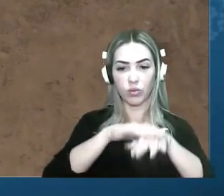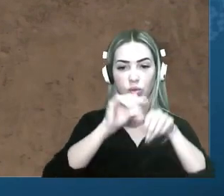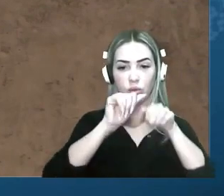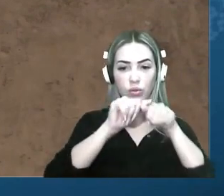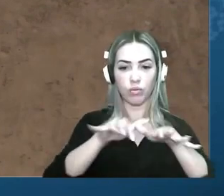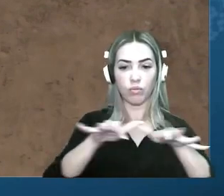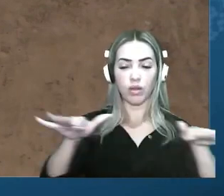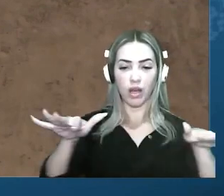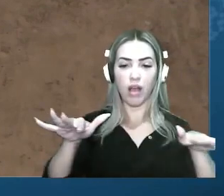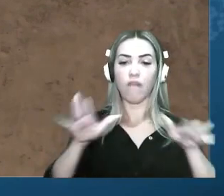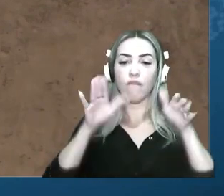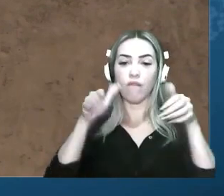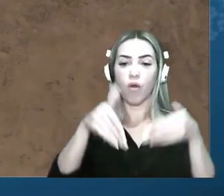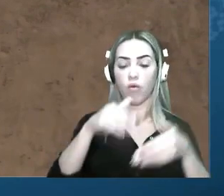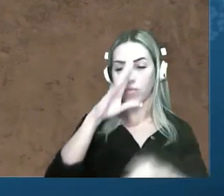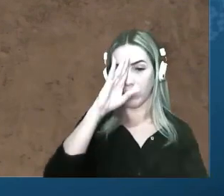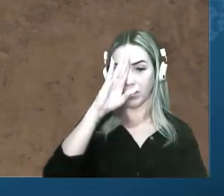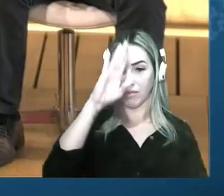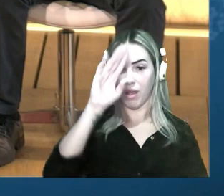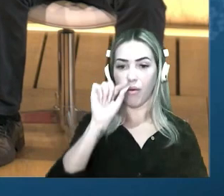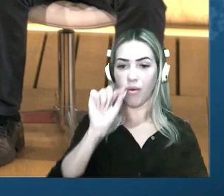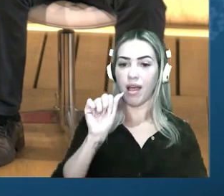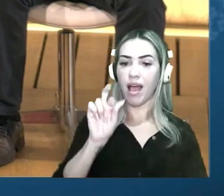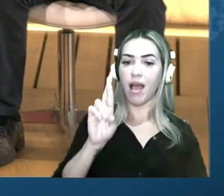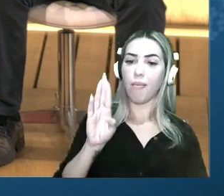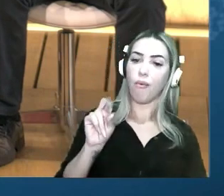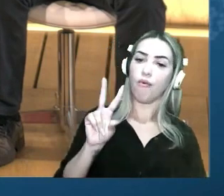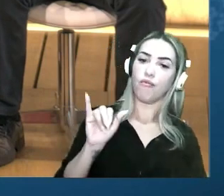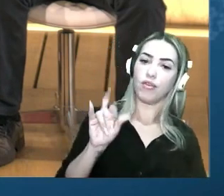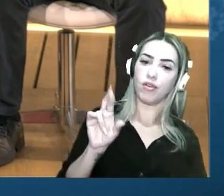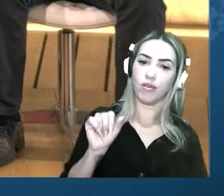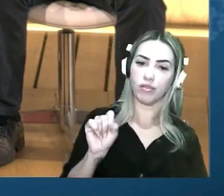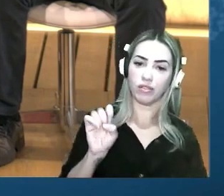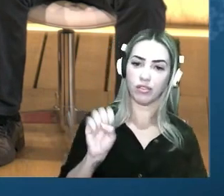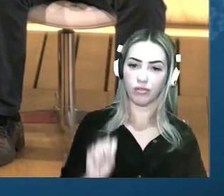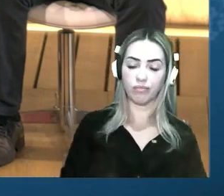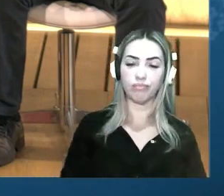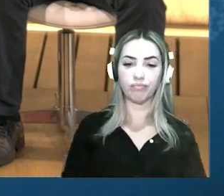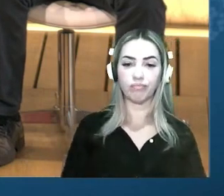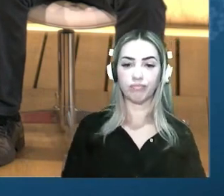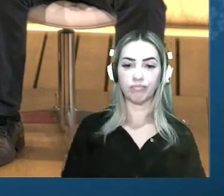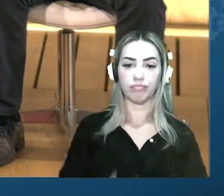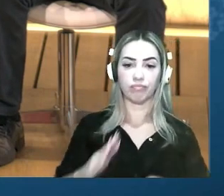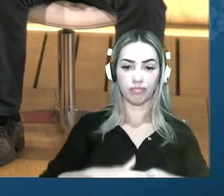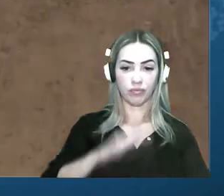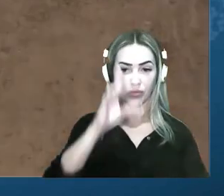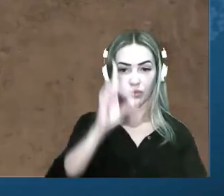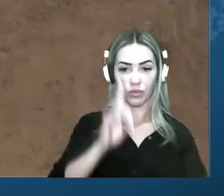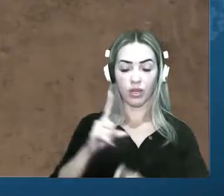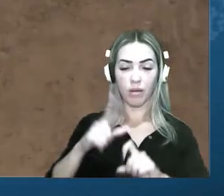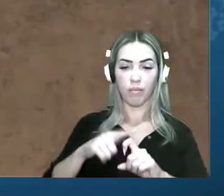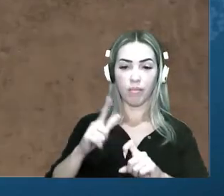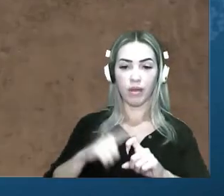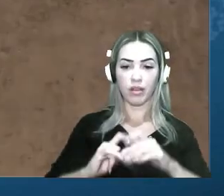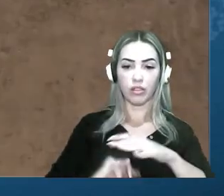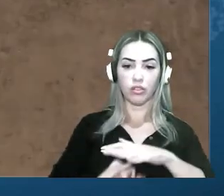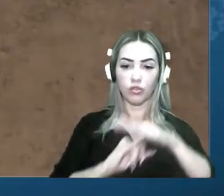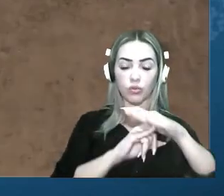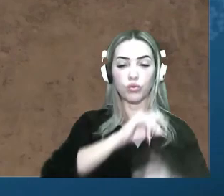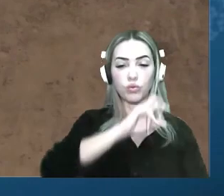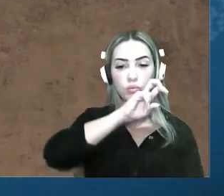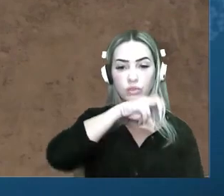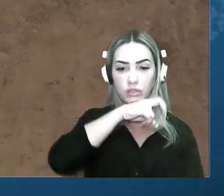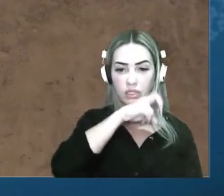foco nas arboviroses. A diretora médica do Instituto Butantan, Fernanda